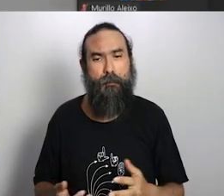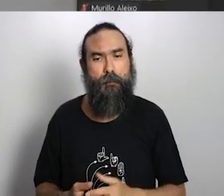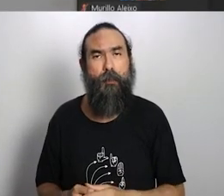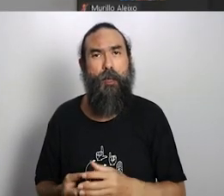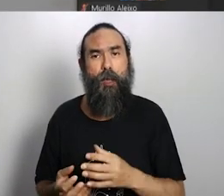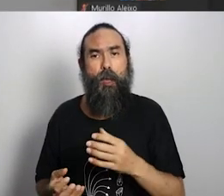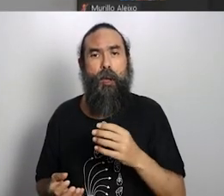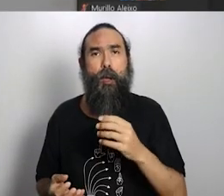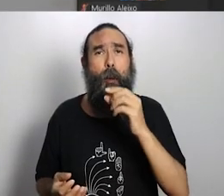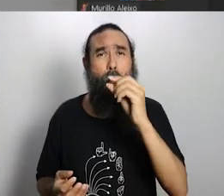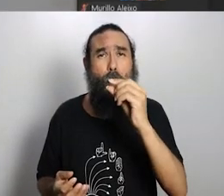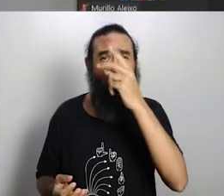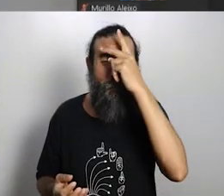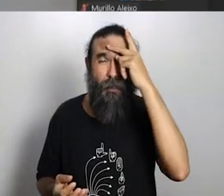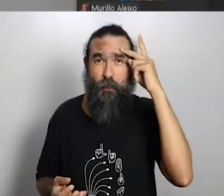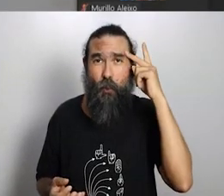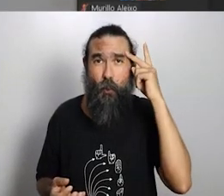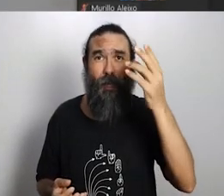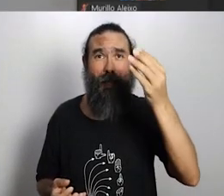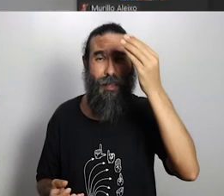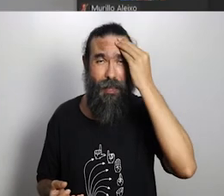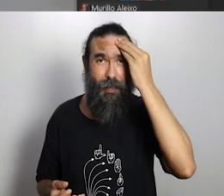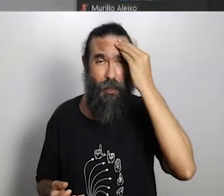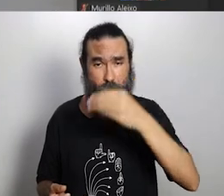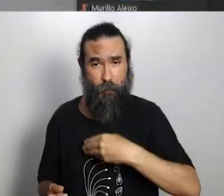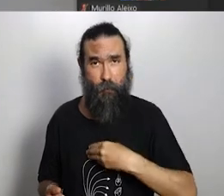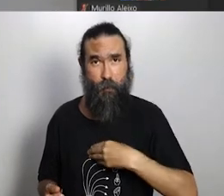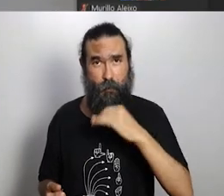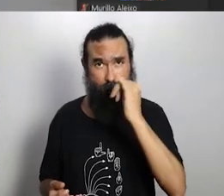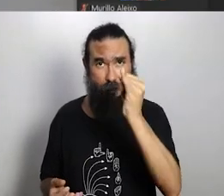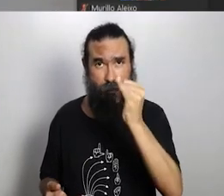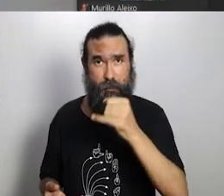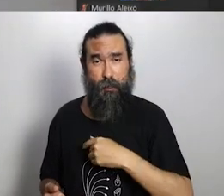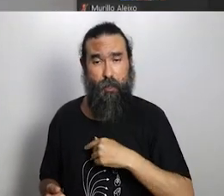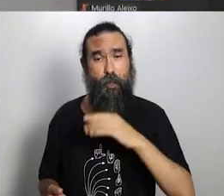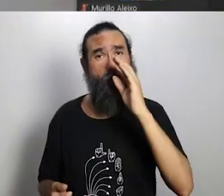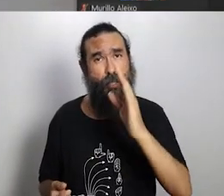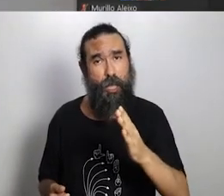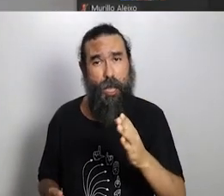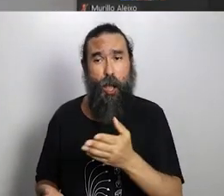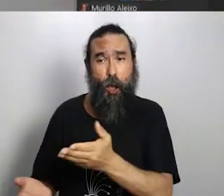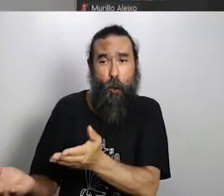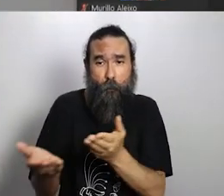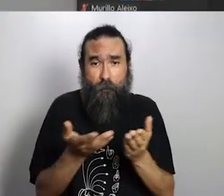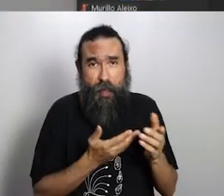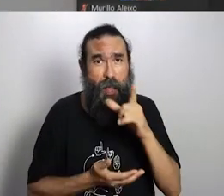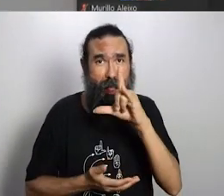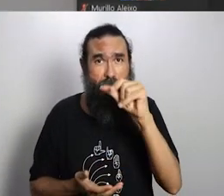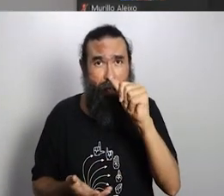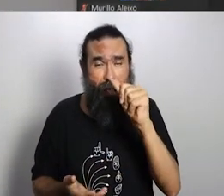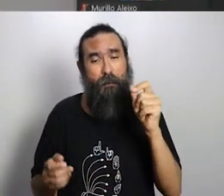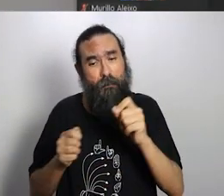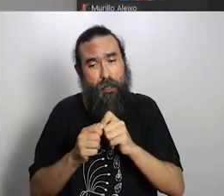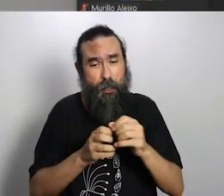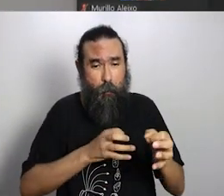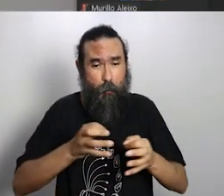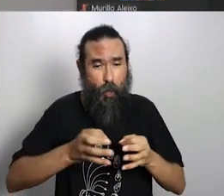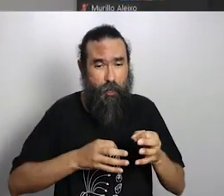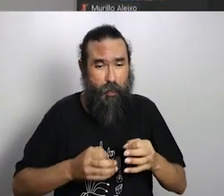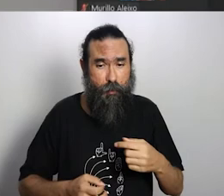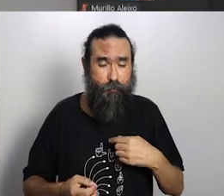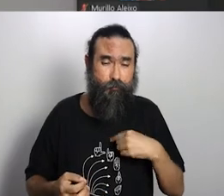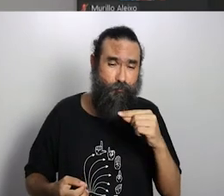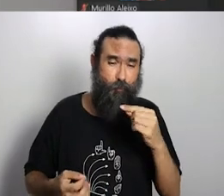chateado com o Beto, e eu tive que ouvir o que Beto tinha para dizer para poder entender. Eu tinha que entender. Porra, eu